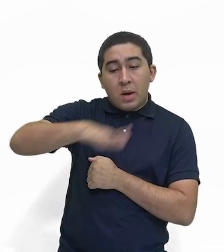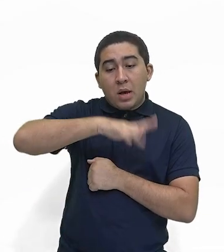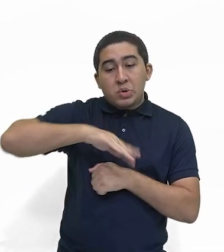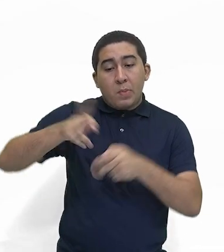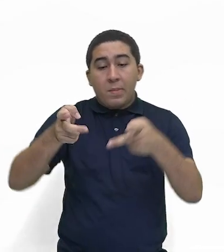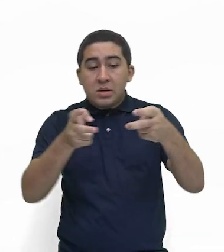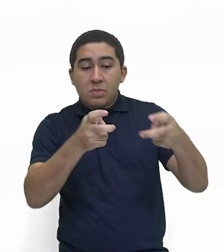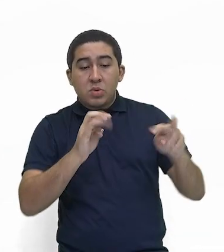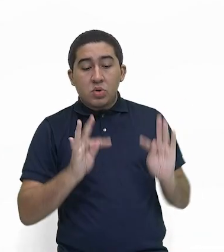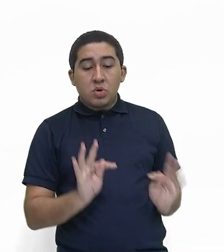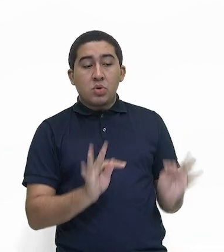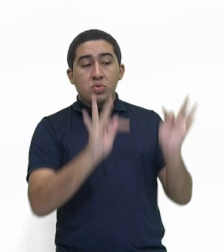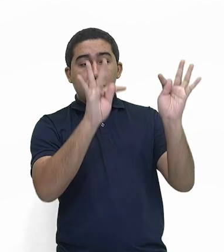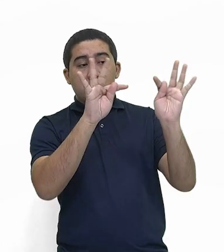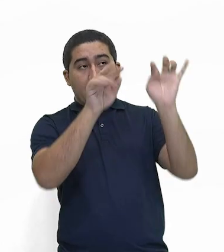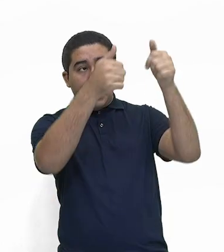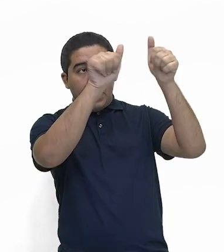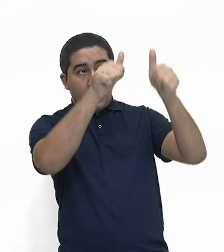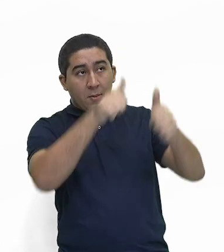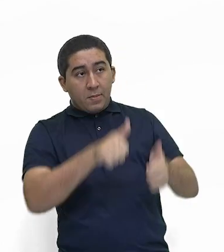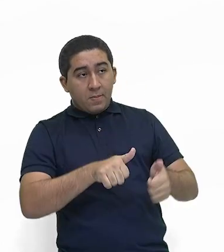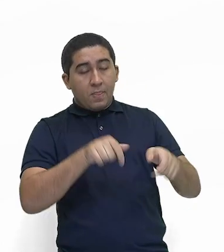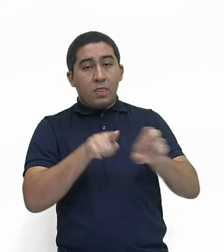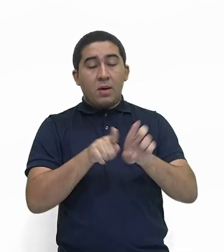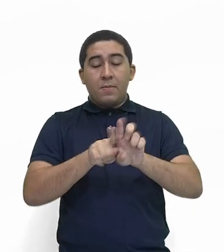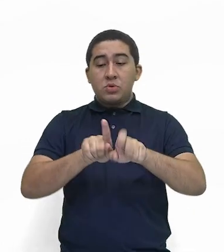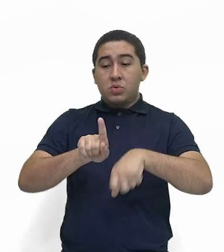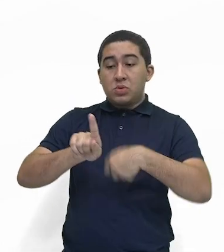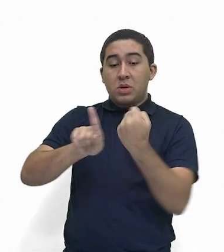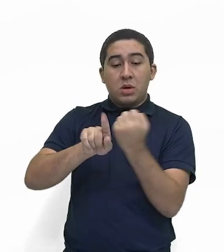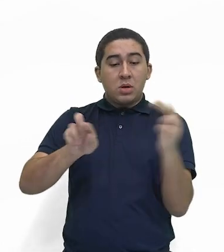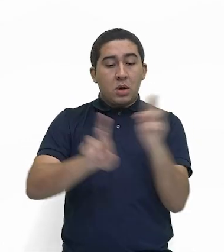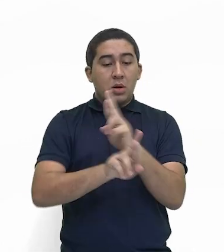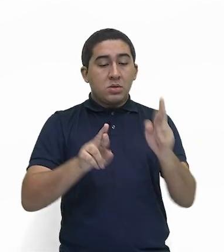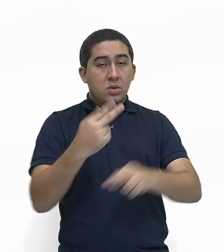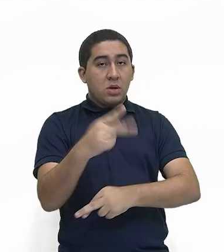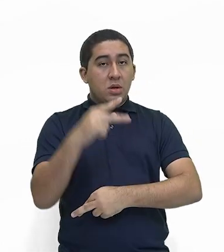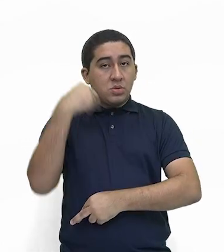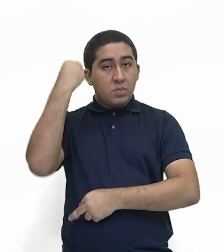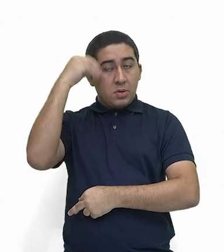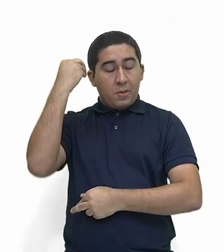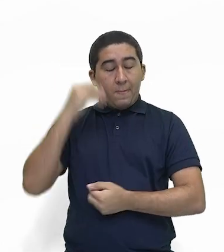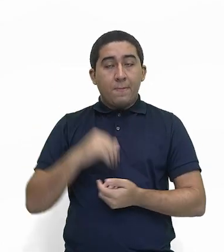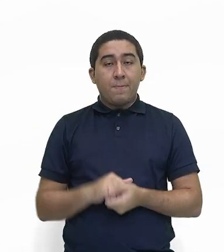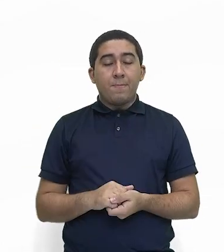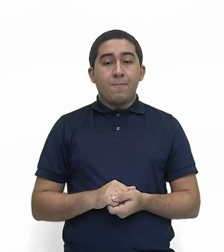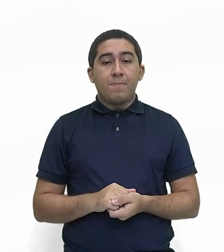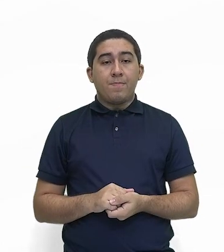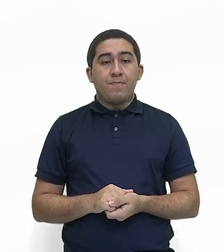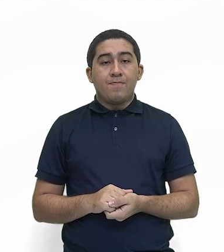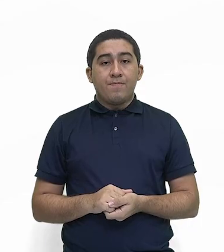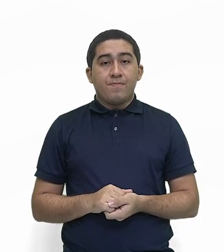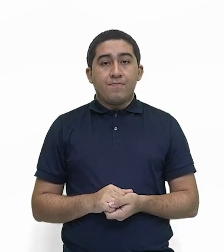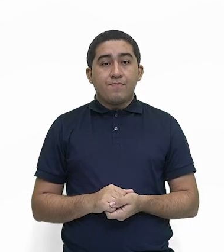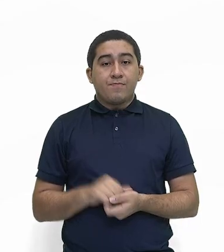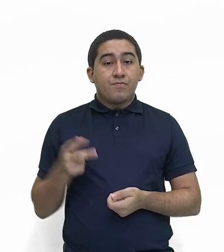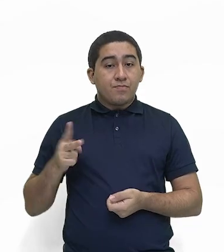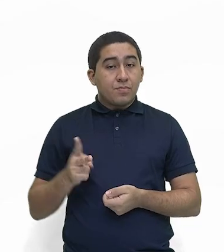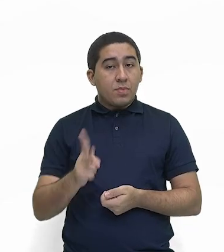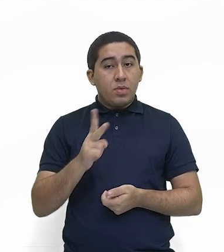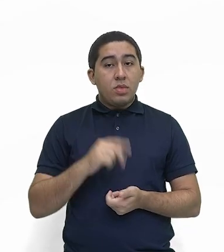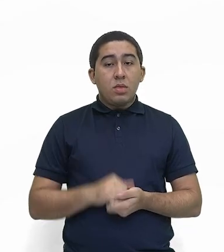para a tecnologia e olhando para a sociedade, né, que experiencia tudo isso. E aí nós podemos dizer, né,